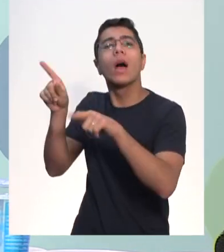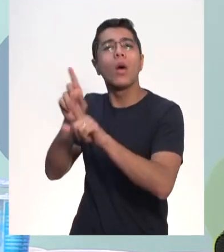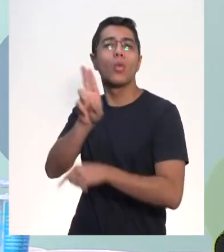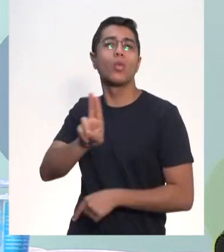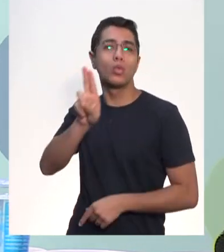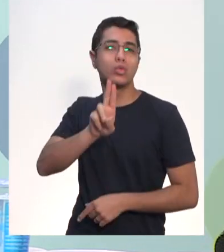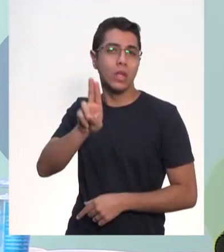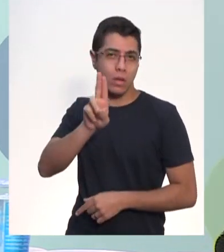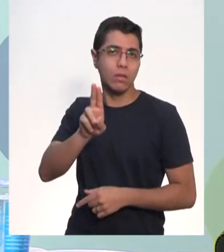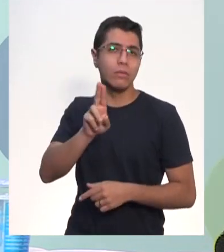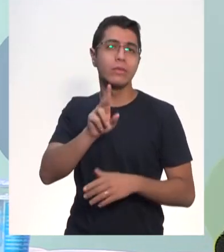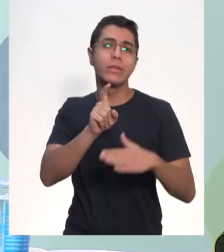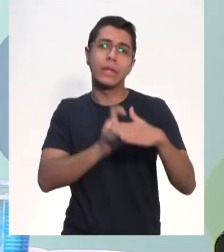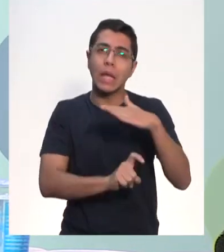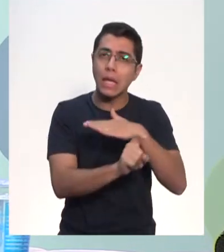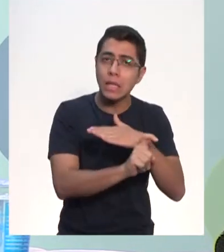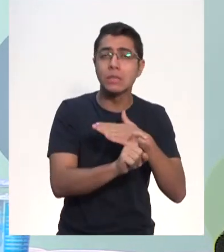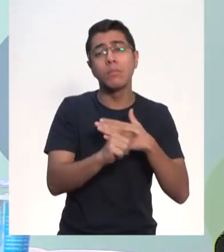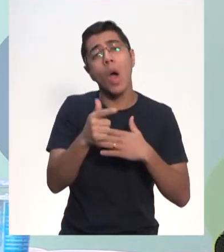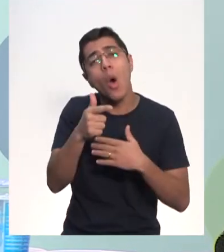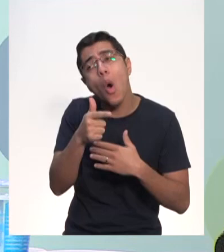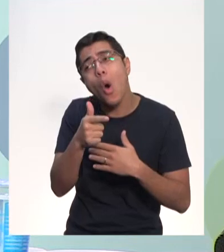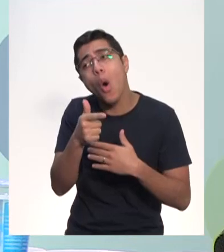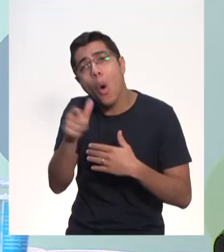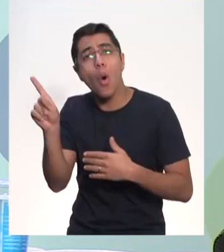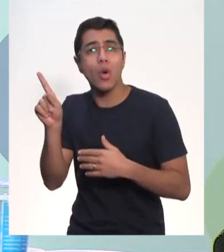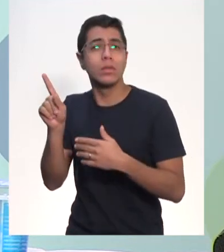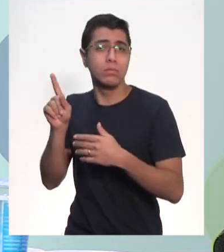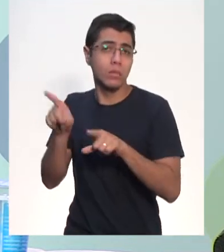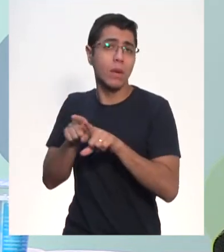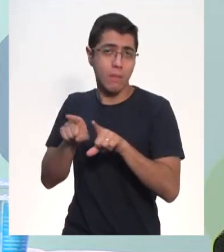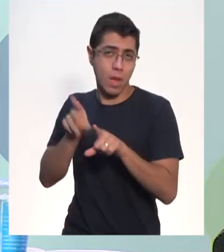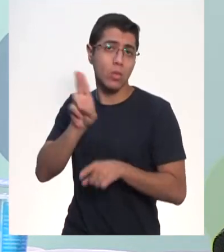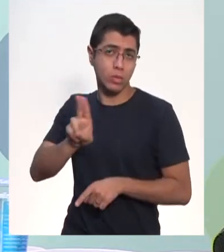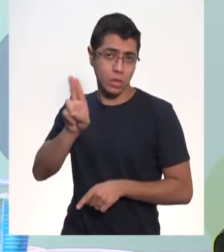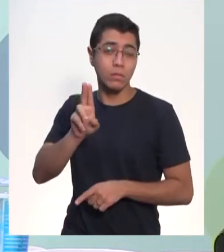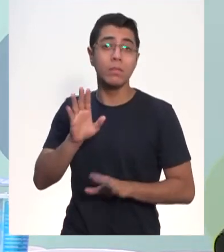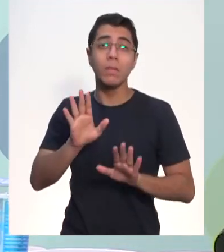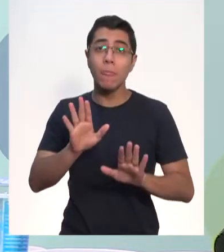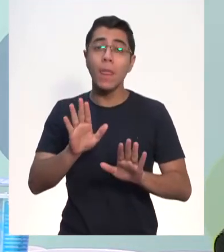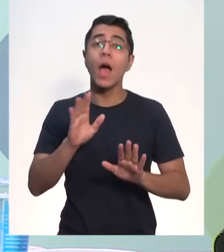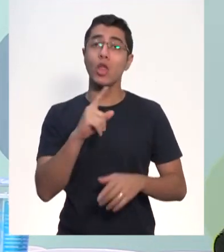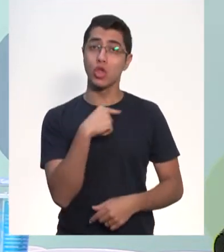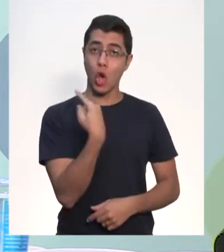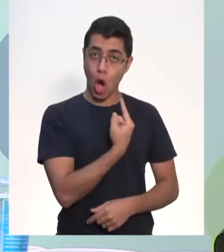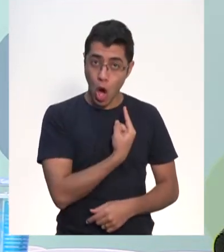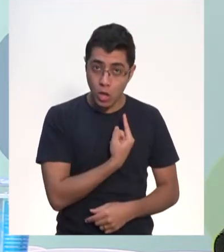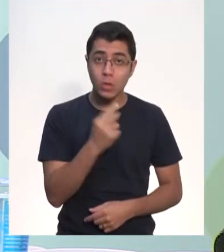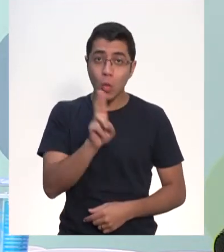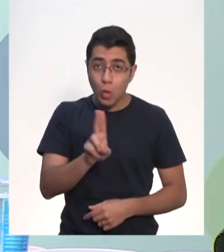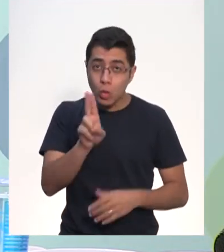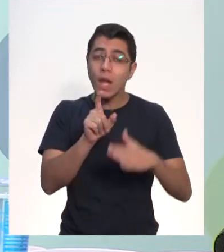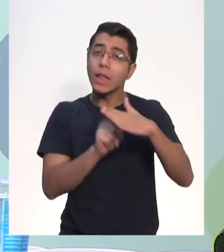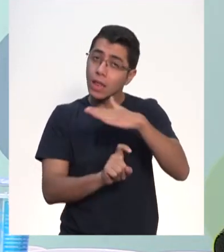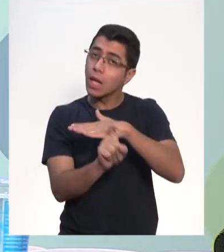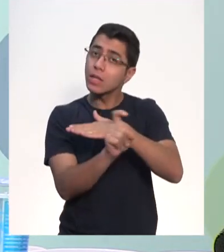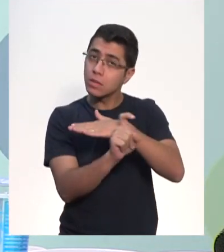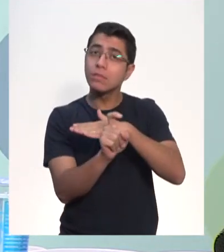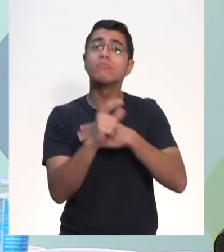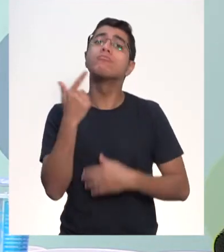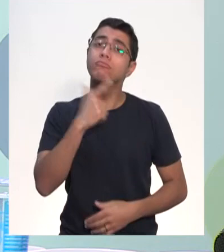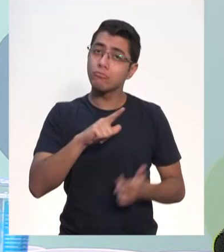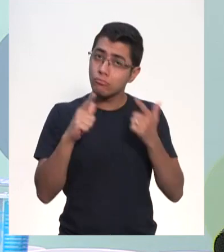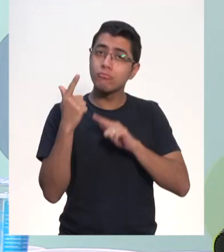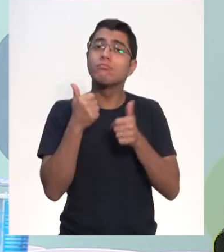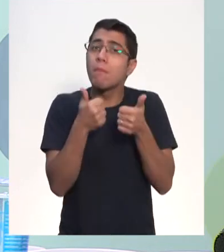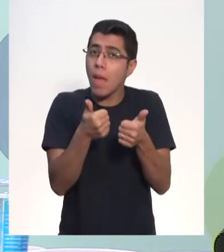aqui, tem funcionado muito bem, e todos os nossos servidores têm acesso, né, com o seu e-mail institucional. Então,